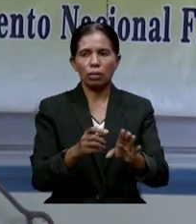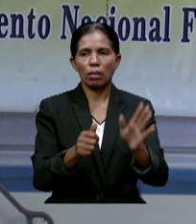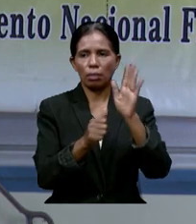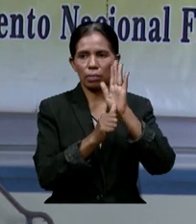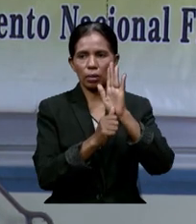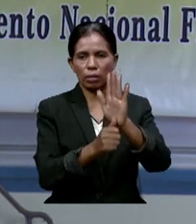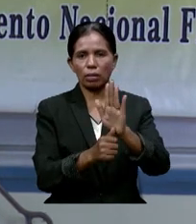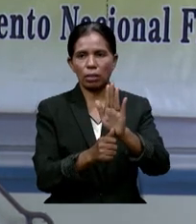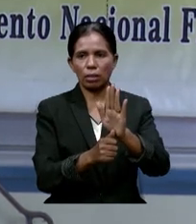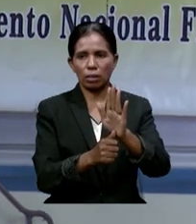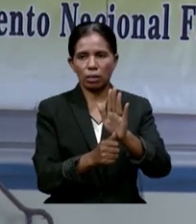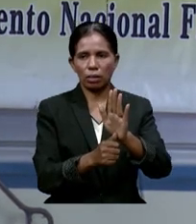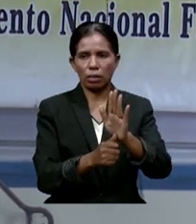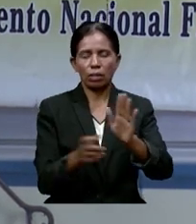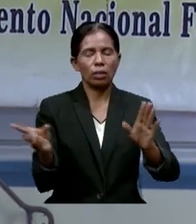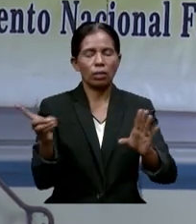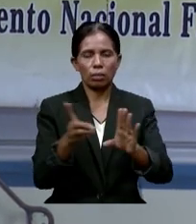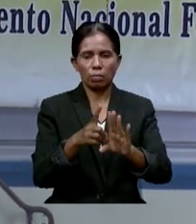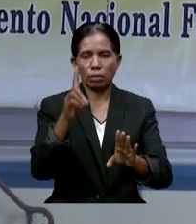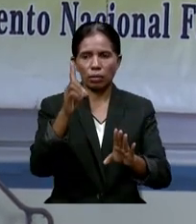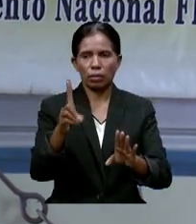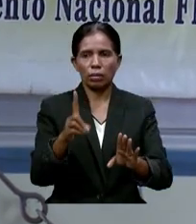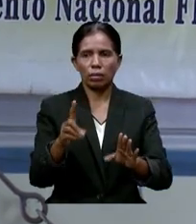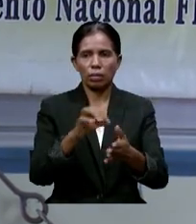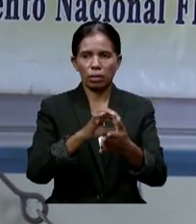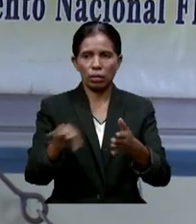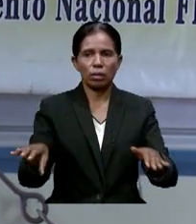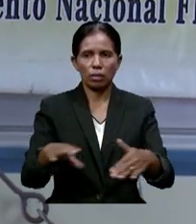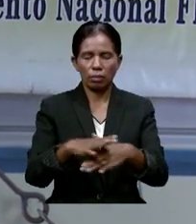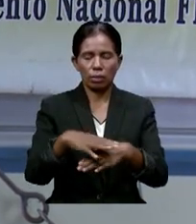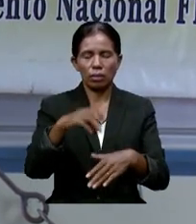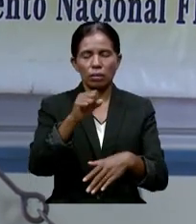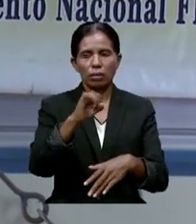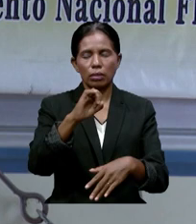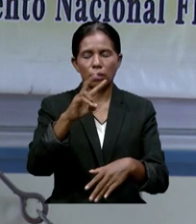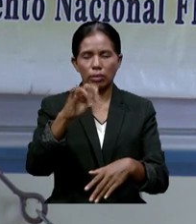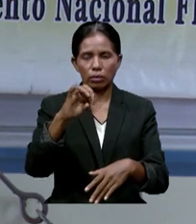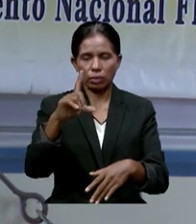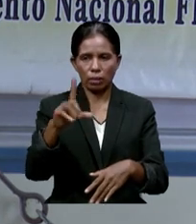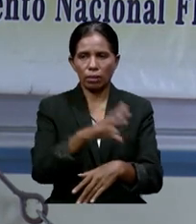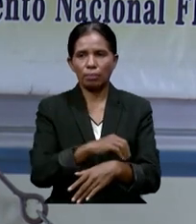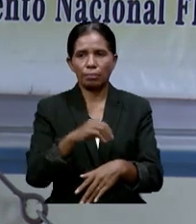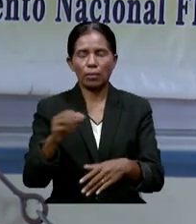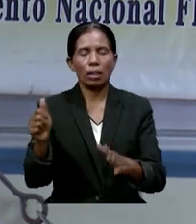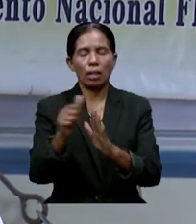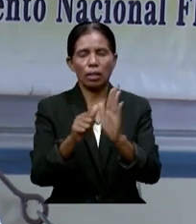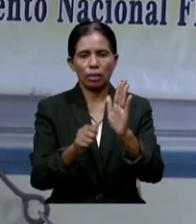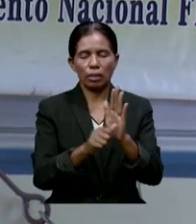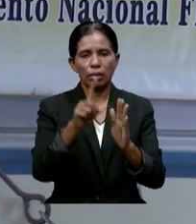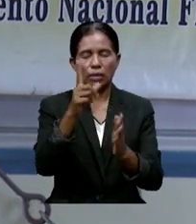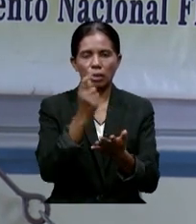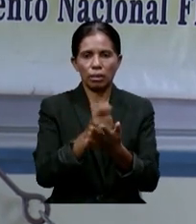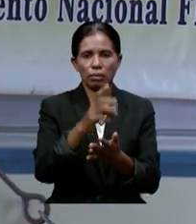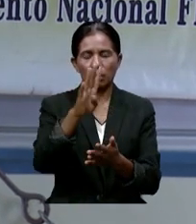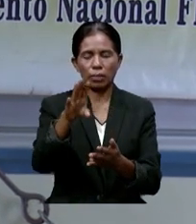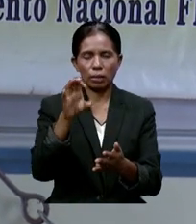de documento de registro civil, casamento civil. Né? E o Código Civil, artigo reunida atus hat